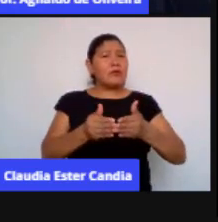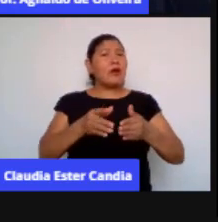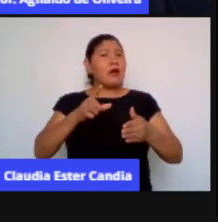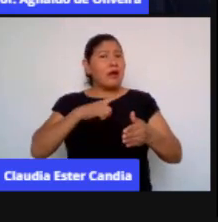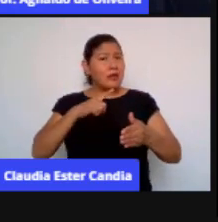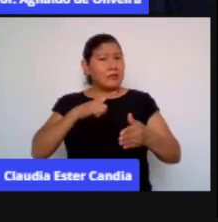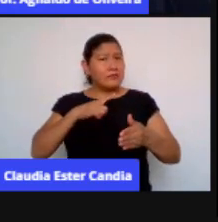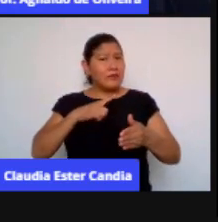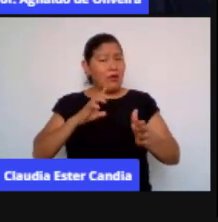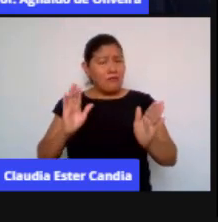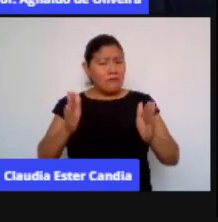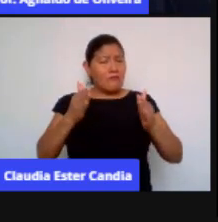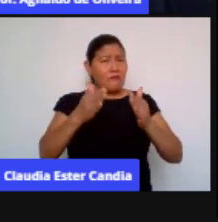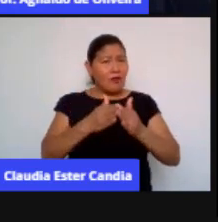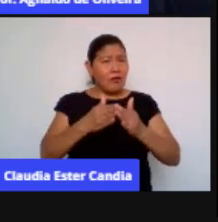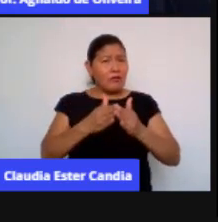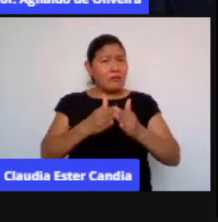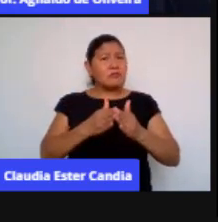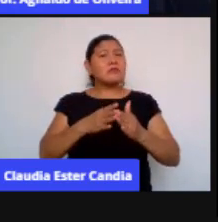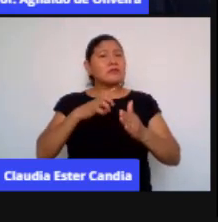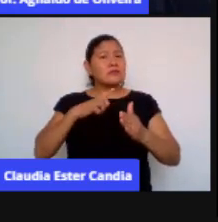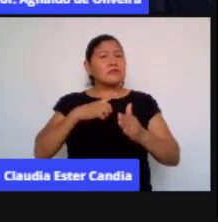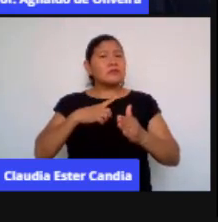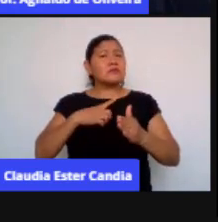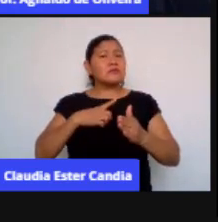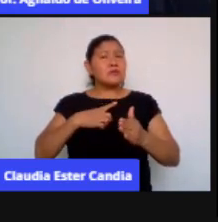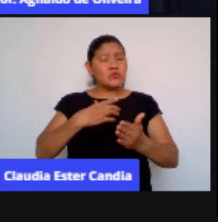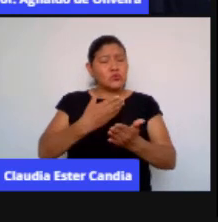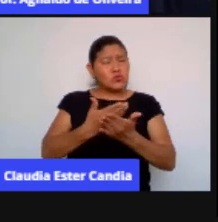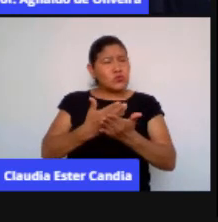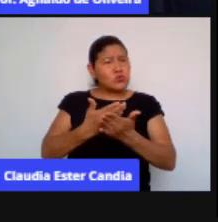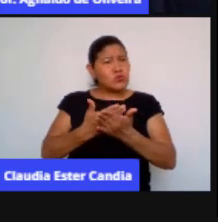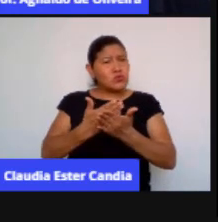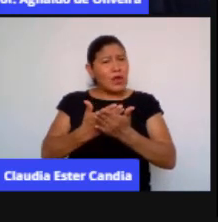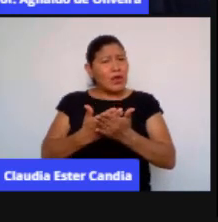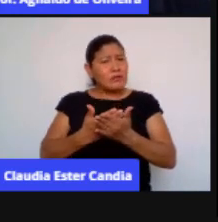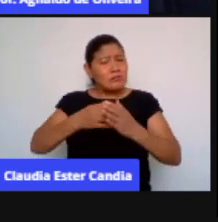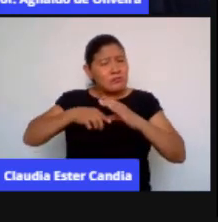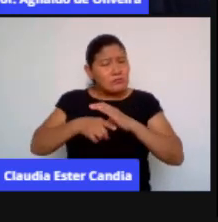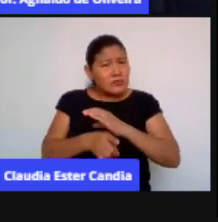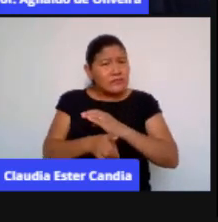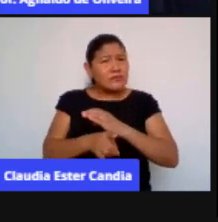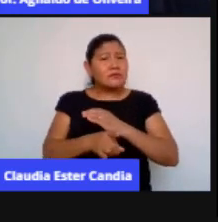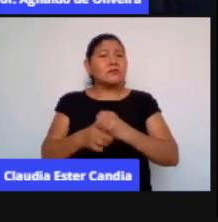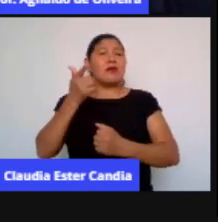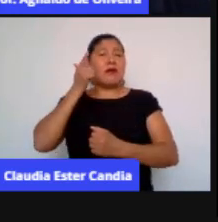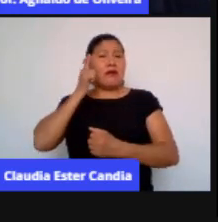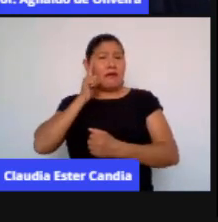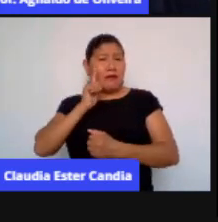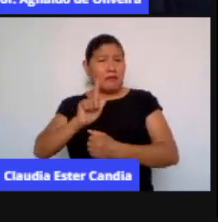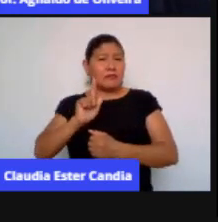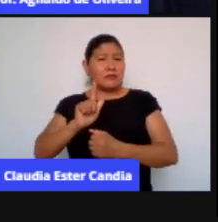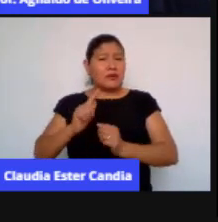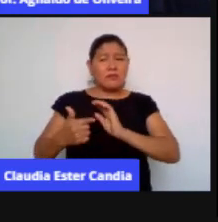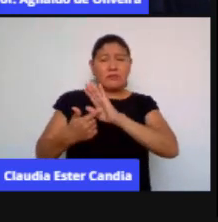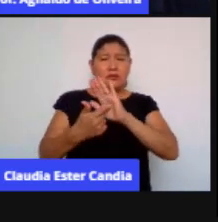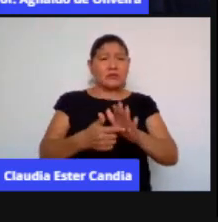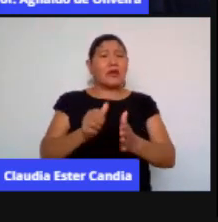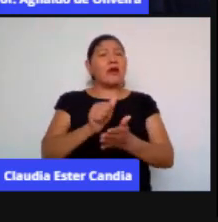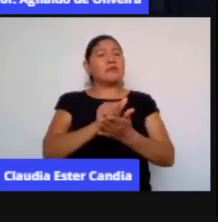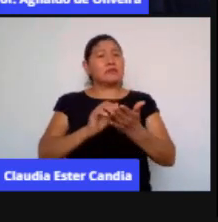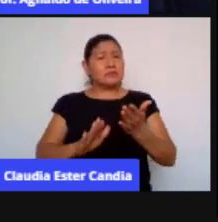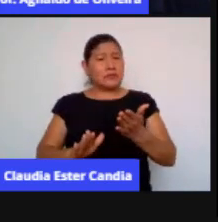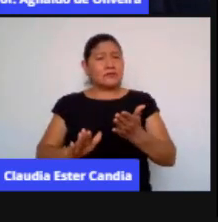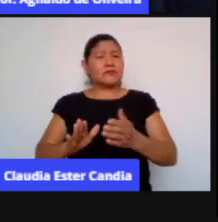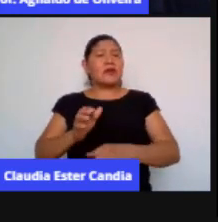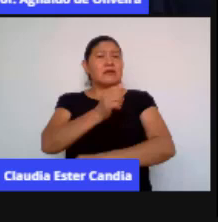atividade desse conhecimento específico forem trabalhados ou problematizados, melhor vai ser para o aprendizado dos nossos alunos. Então, aqui eu